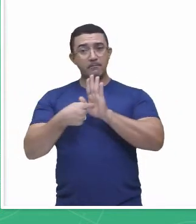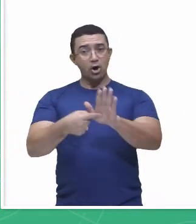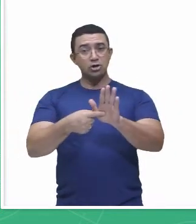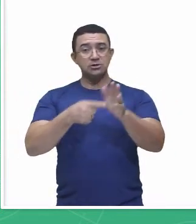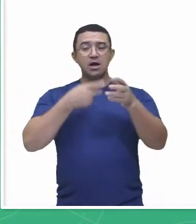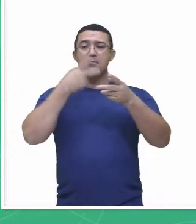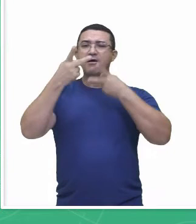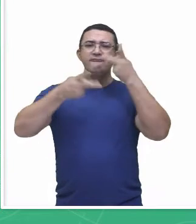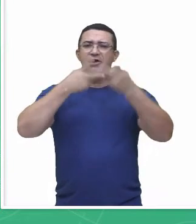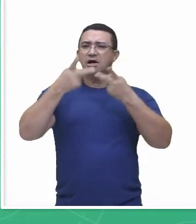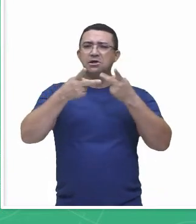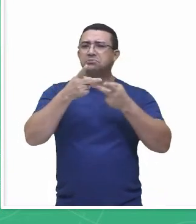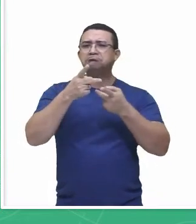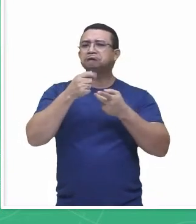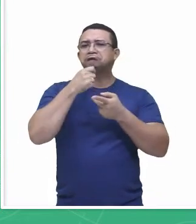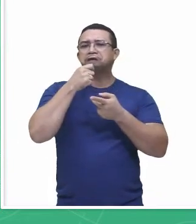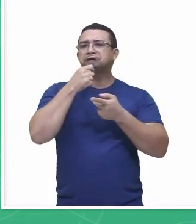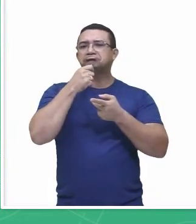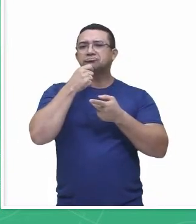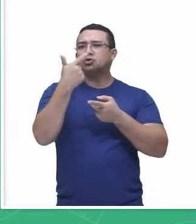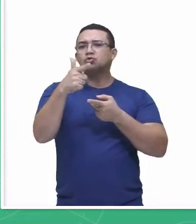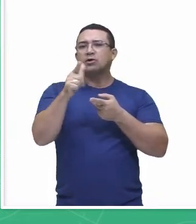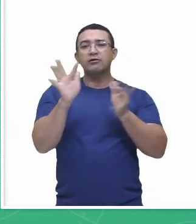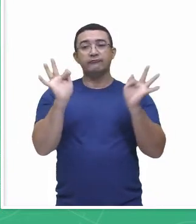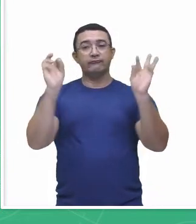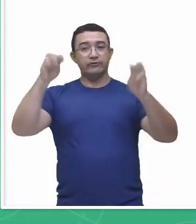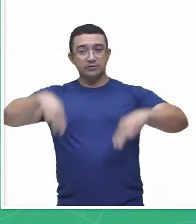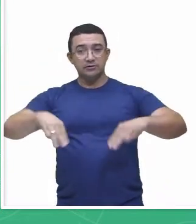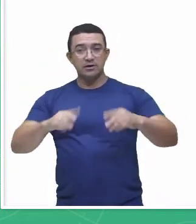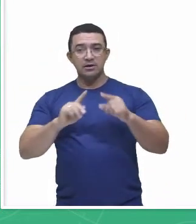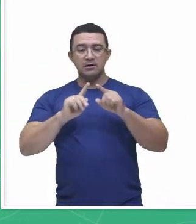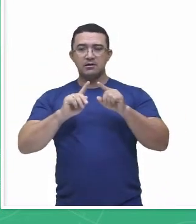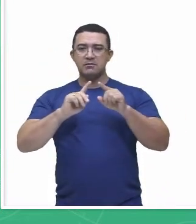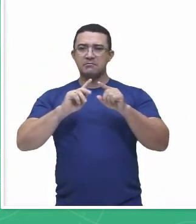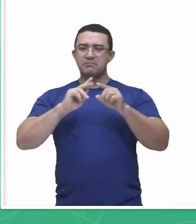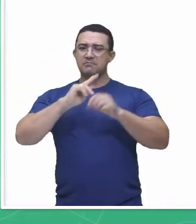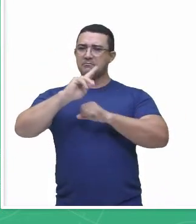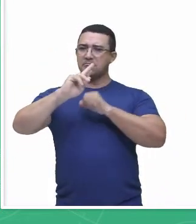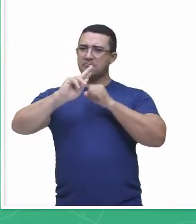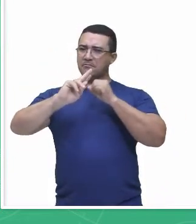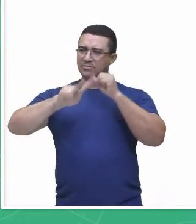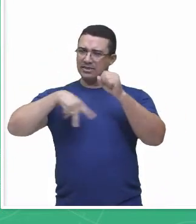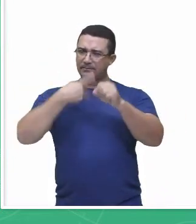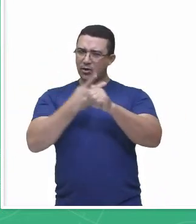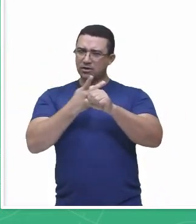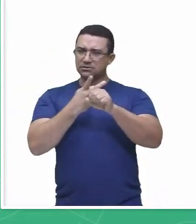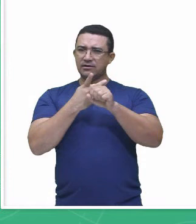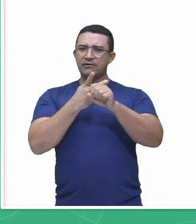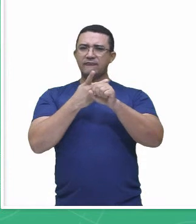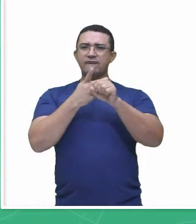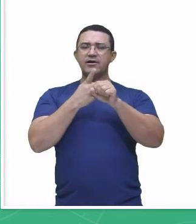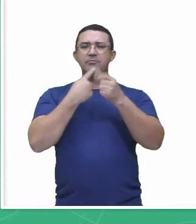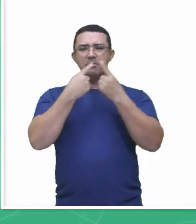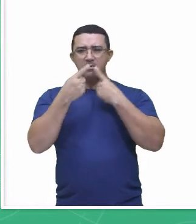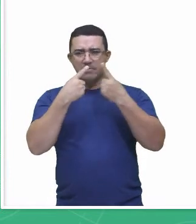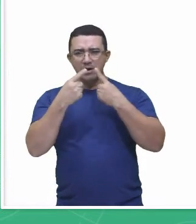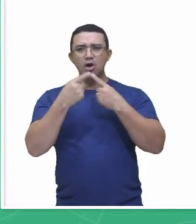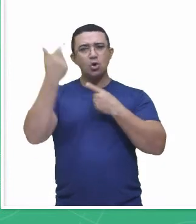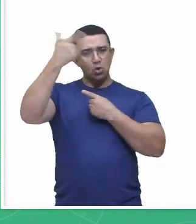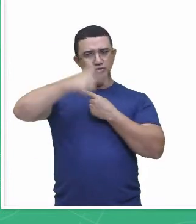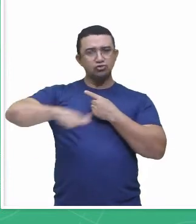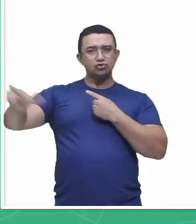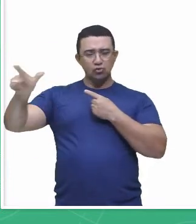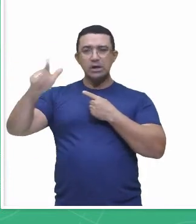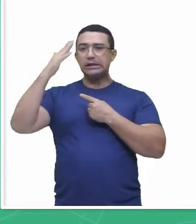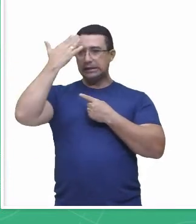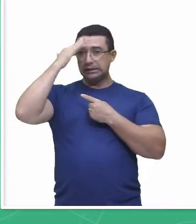foi completa, mas que a fala seguinte mostrava para nós que havia um entendimento de toda a situação. Então, a